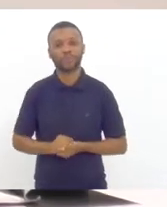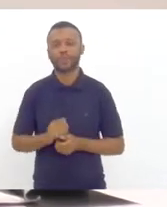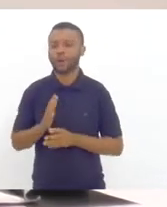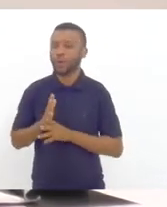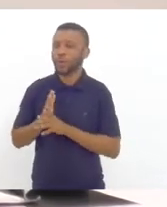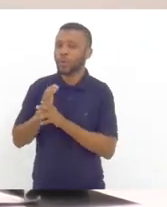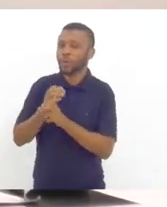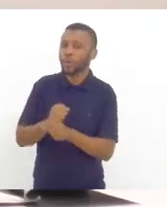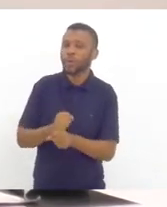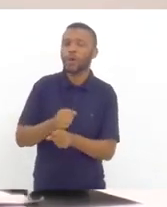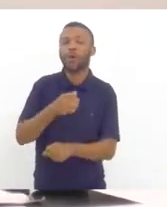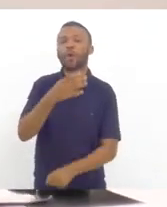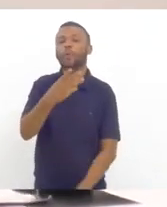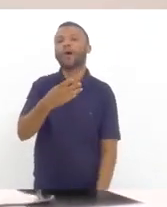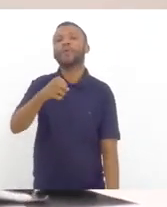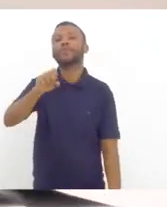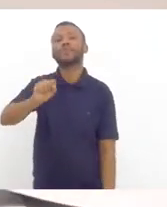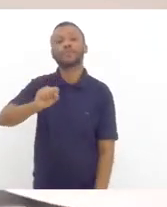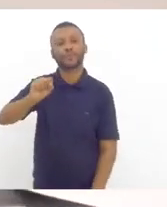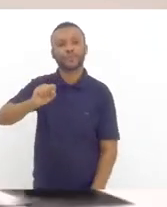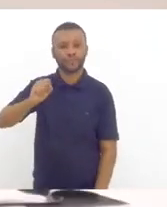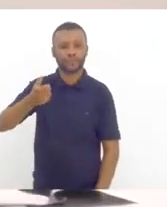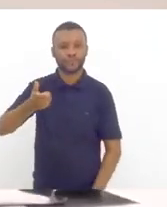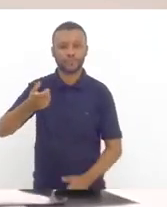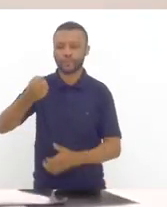48º. Bom,